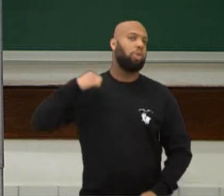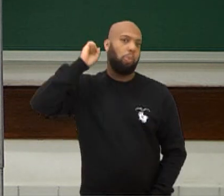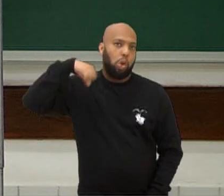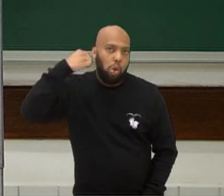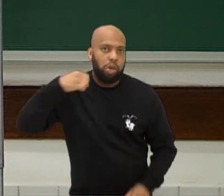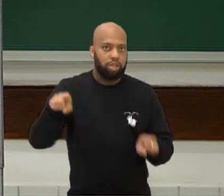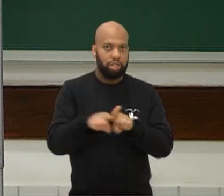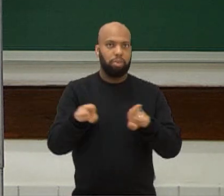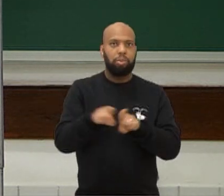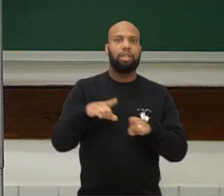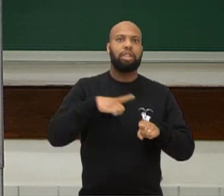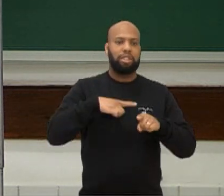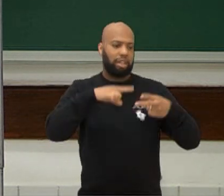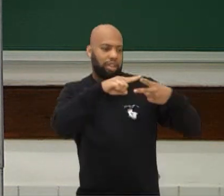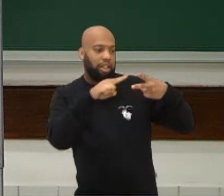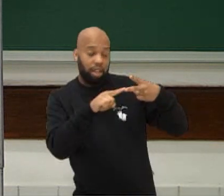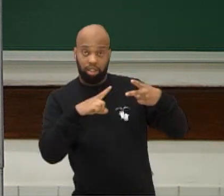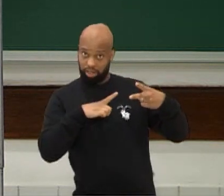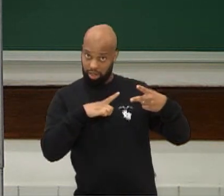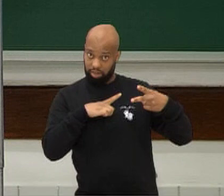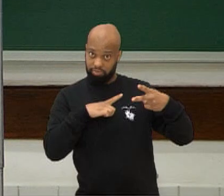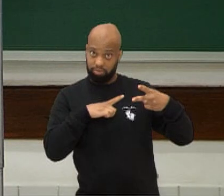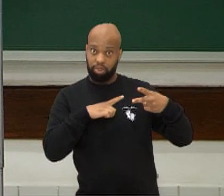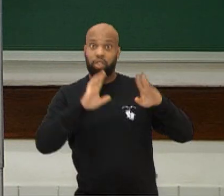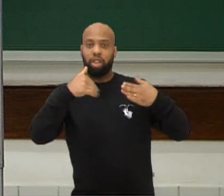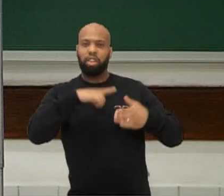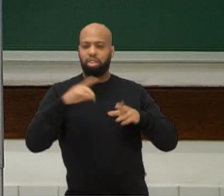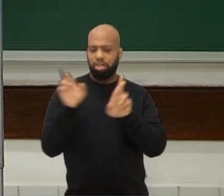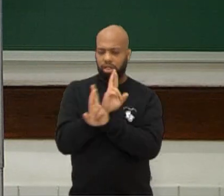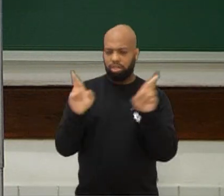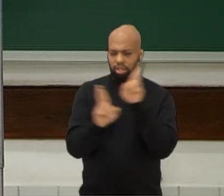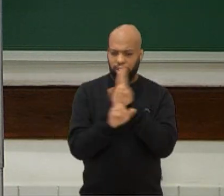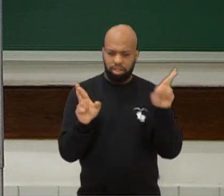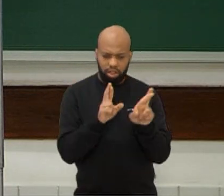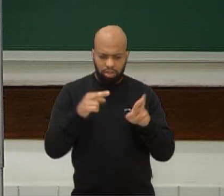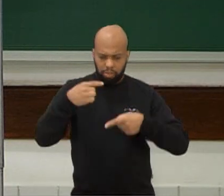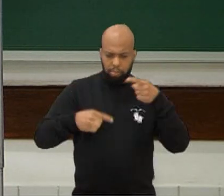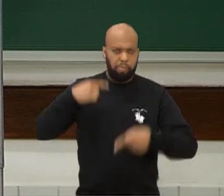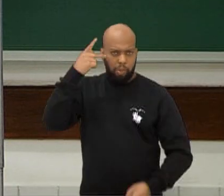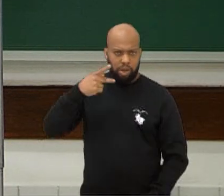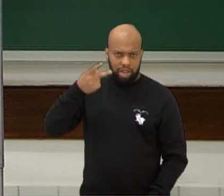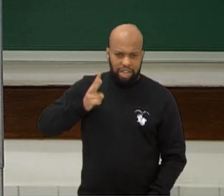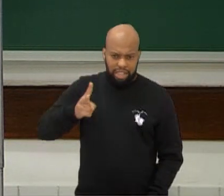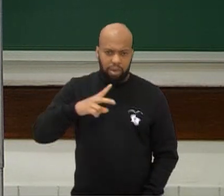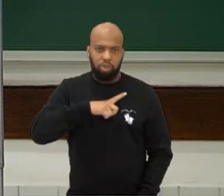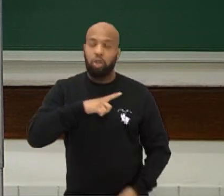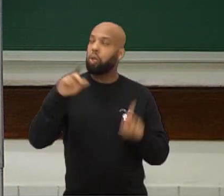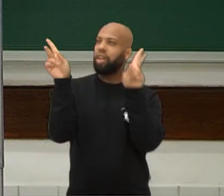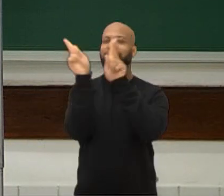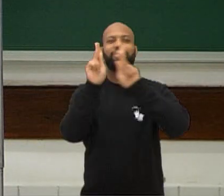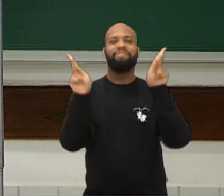o povo, os tribunos da plebe, será que essa relação política ela é sempre pacífica?